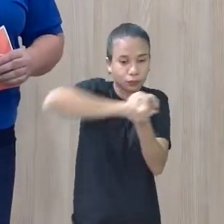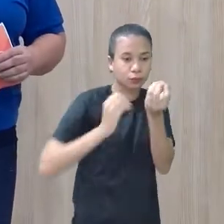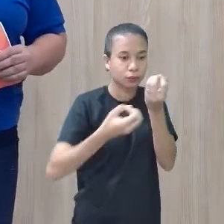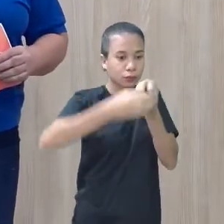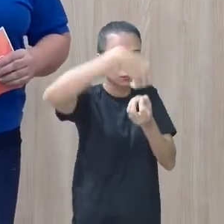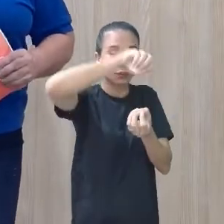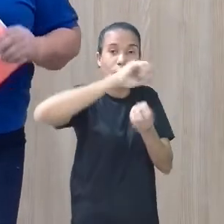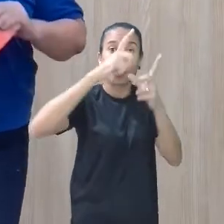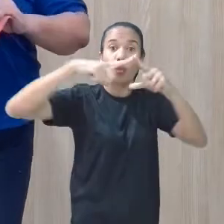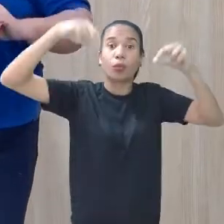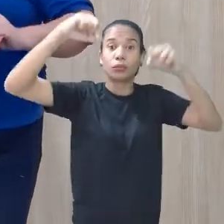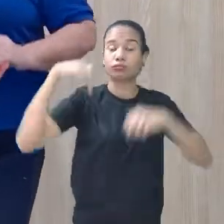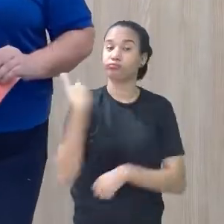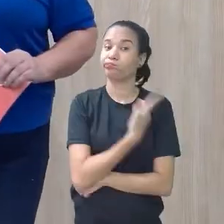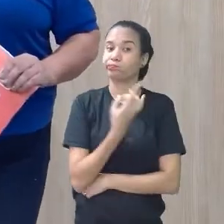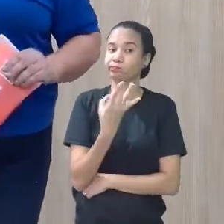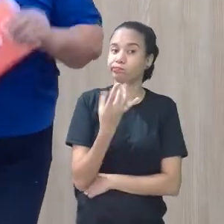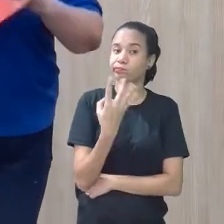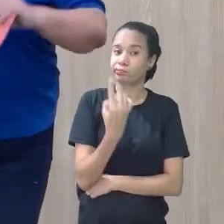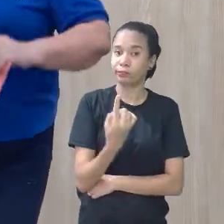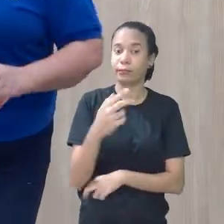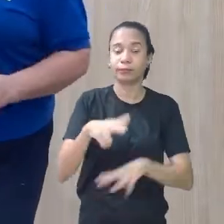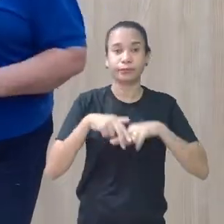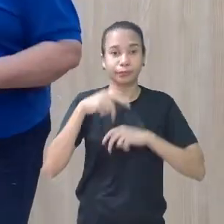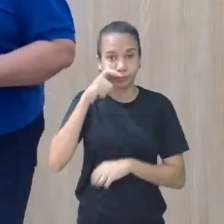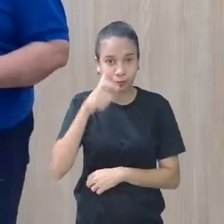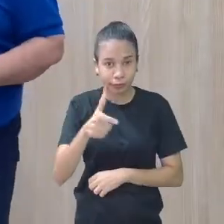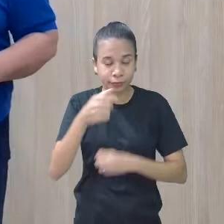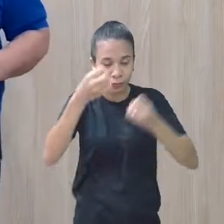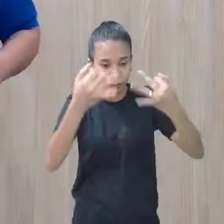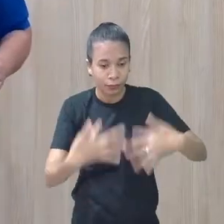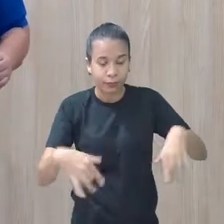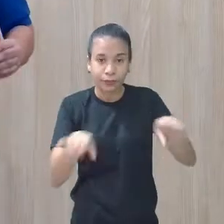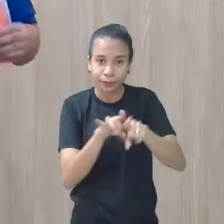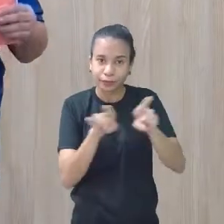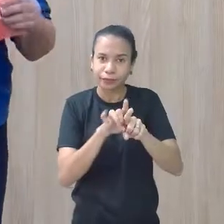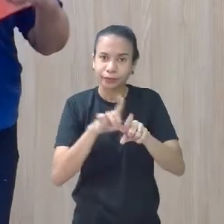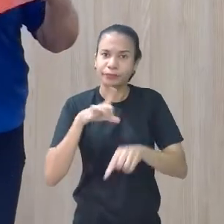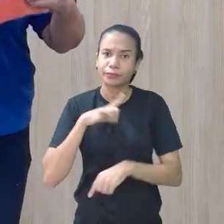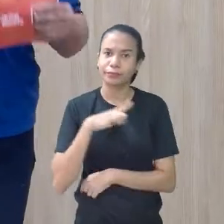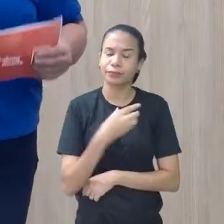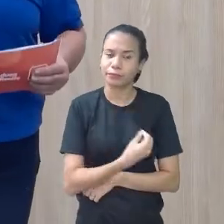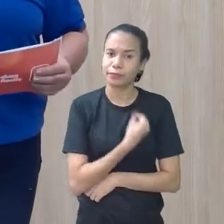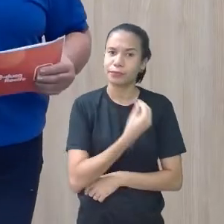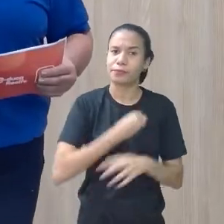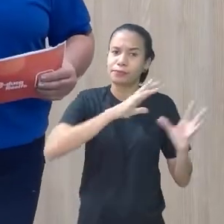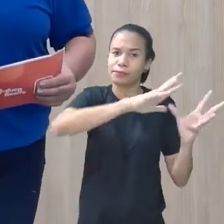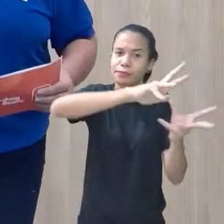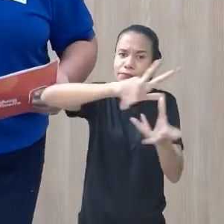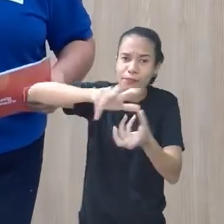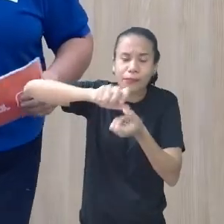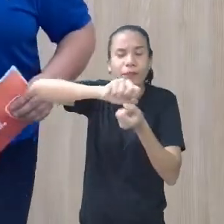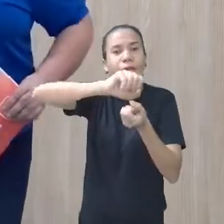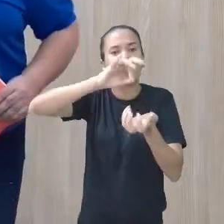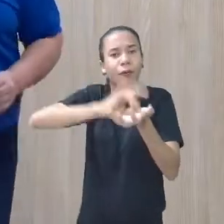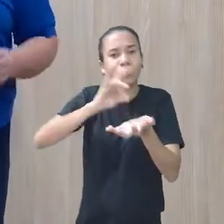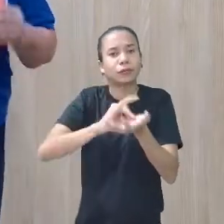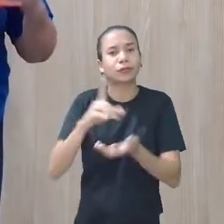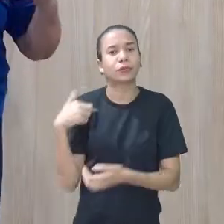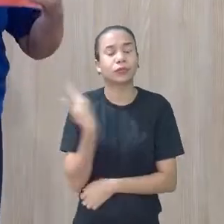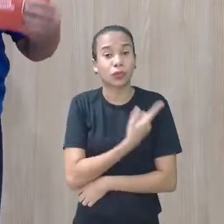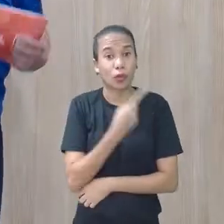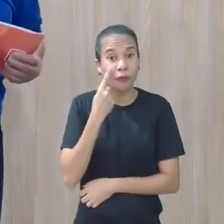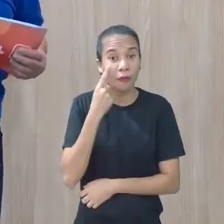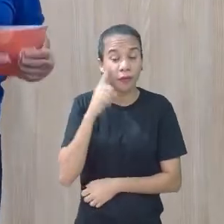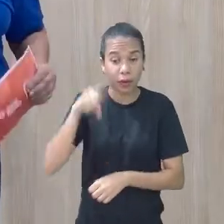uma. É interessante também, que eu quero também falar como curiosidade, existem planetas, né, que a gente vai ver